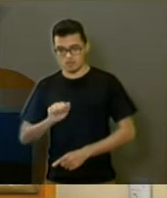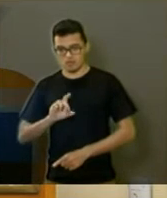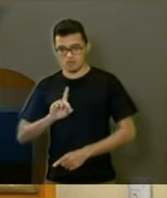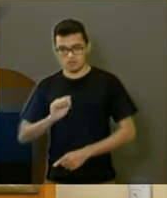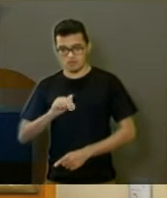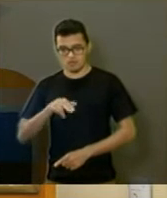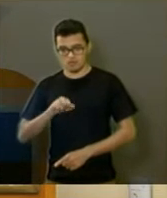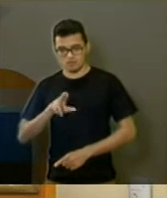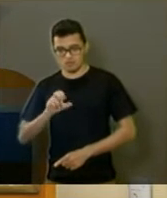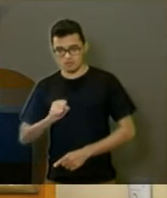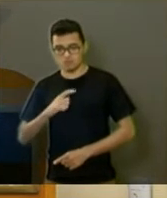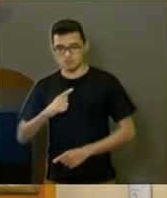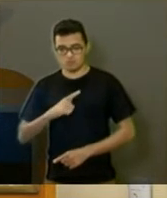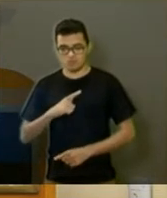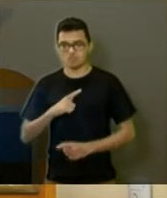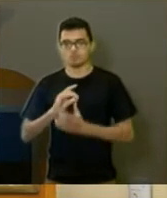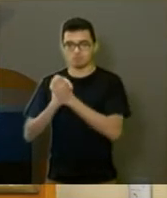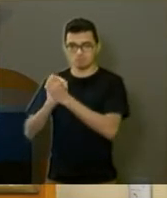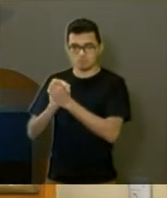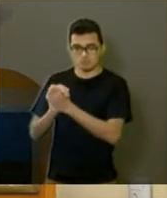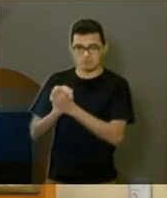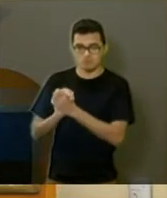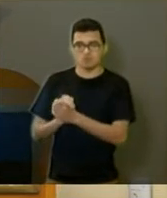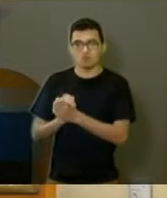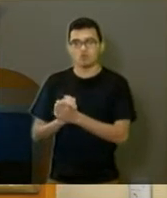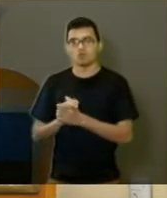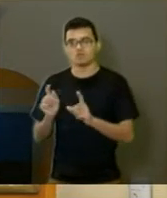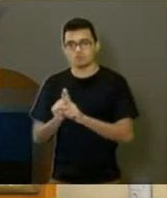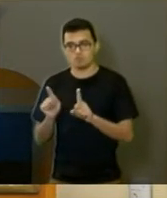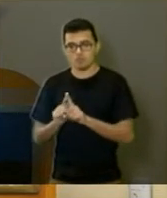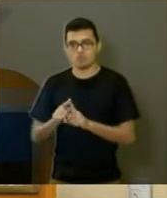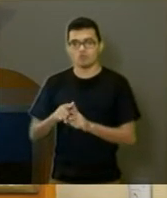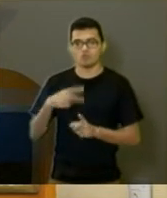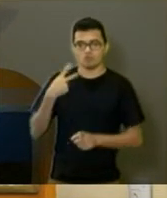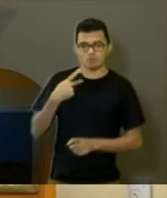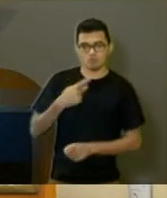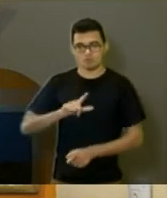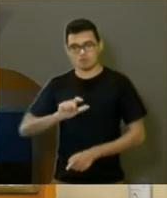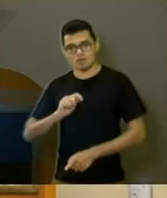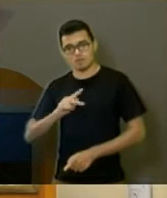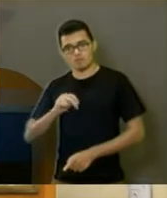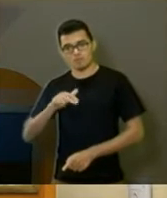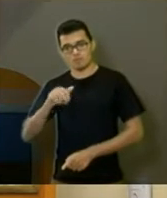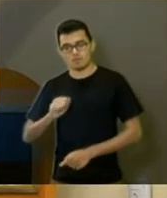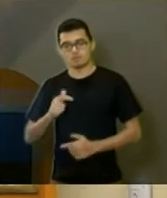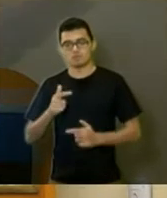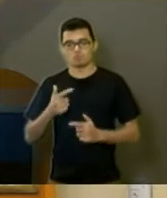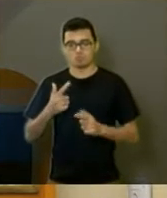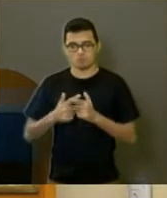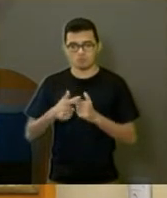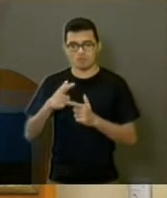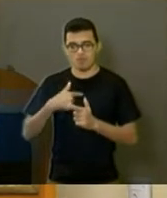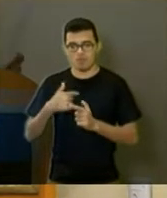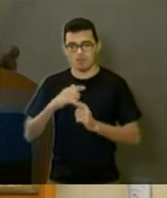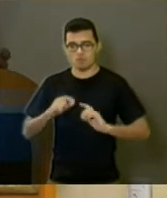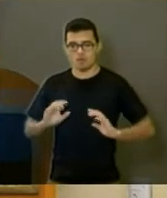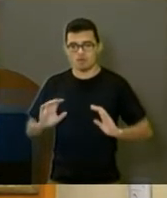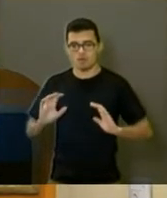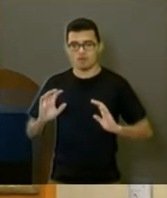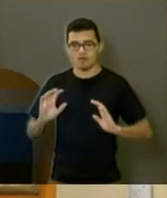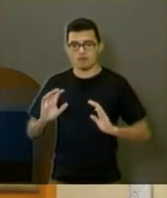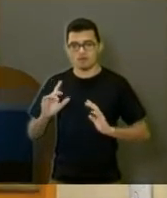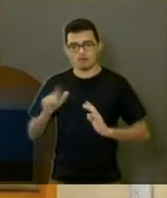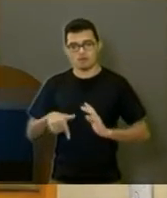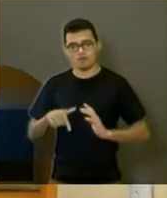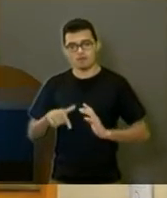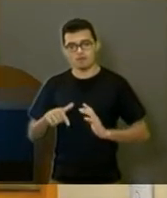também a Câmara Municipal de Araraquara e o vereador doutor Lapena pela justa e merecida homenagem.